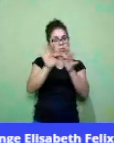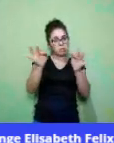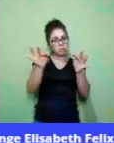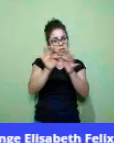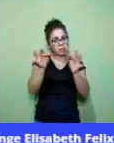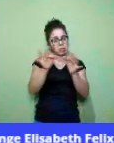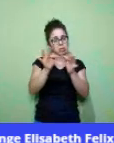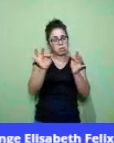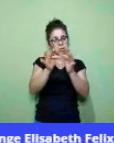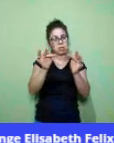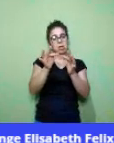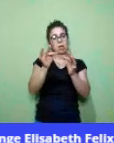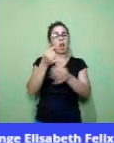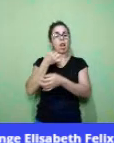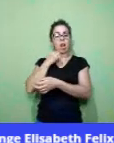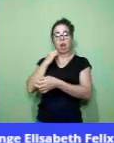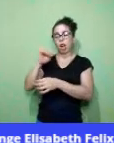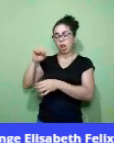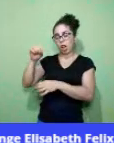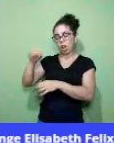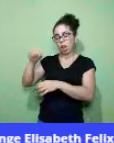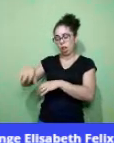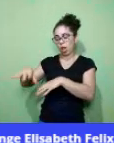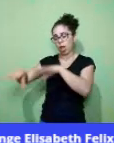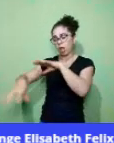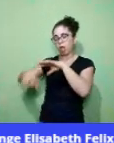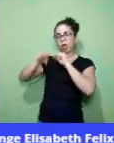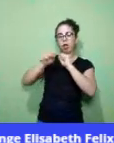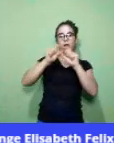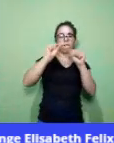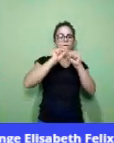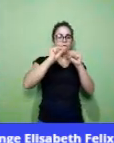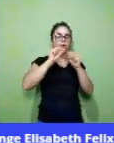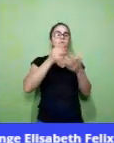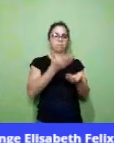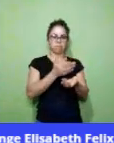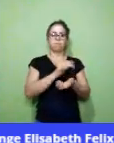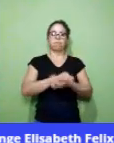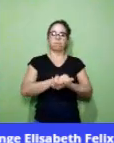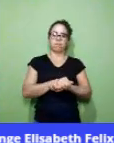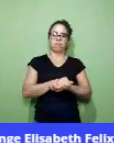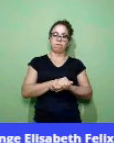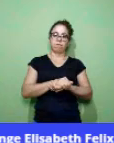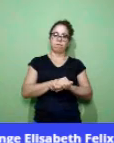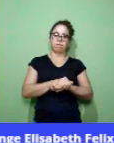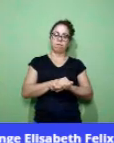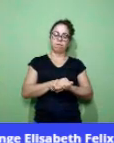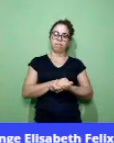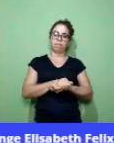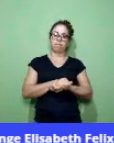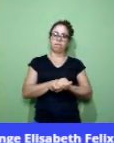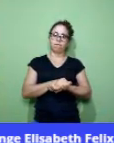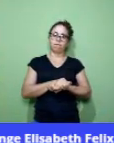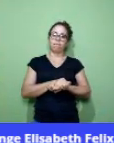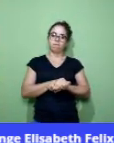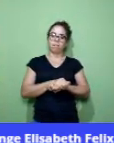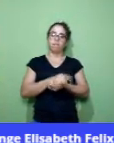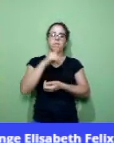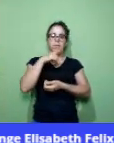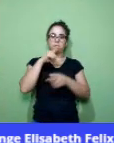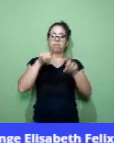ser colorido. E vocês podem ver, é um material super simples, né? Totalmente reciclado.